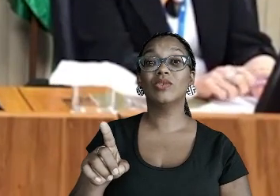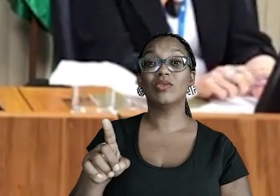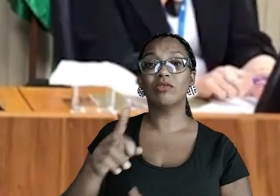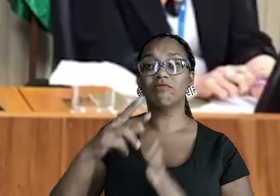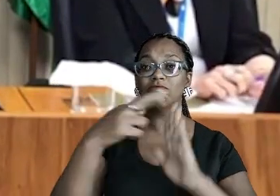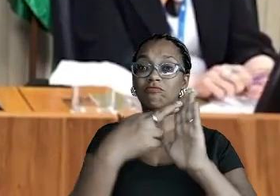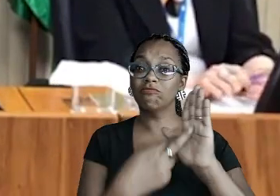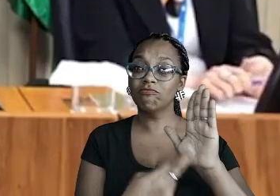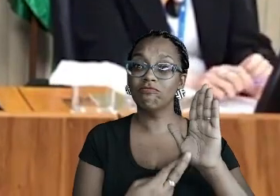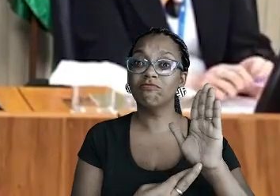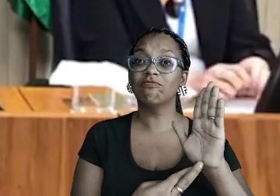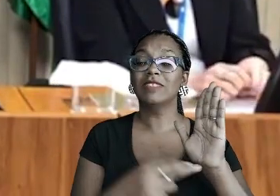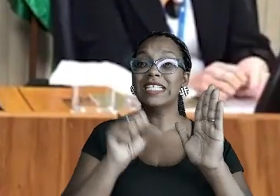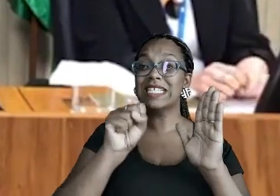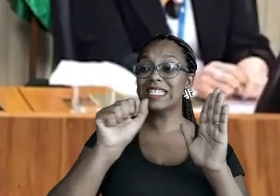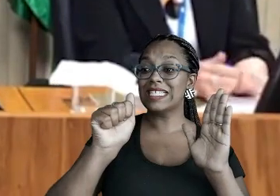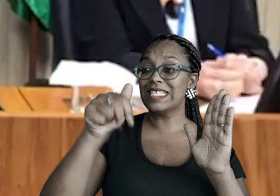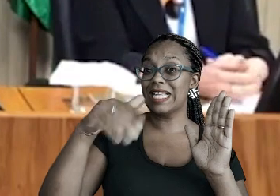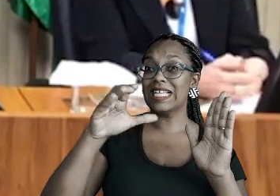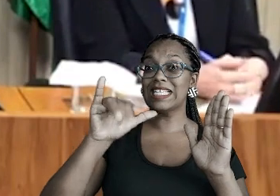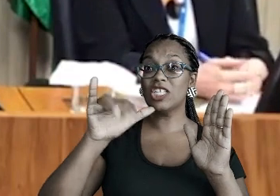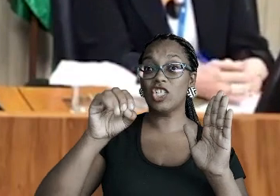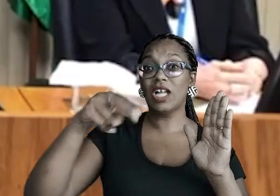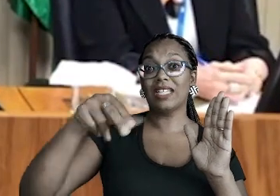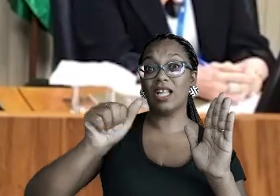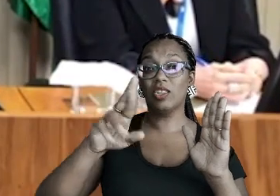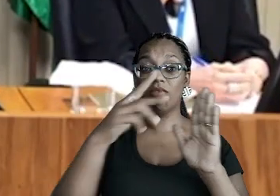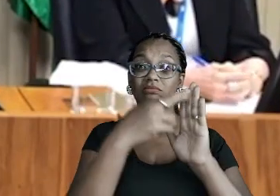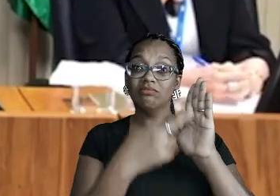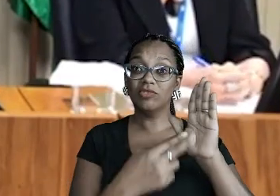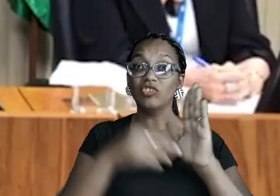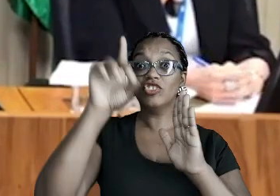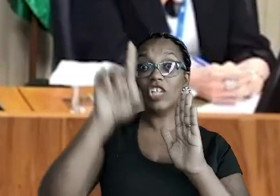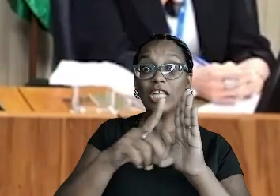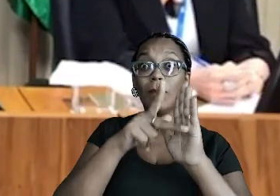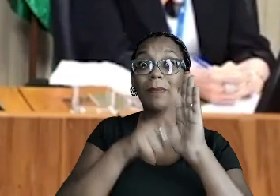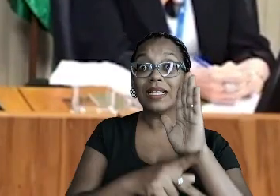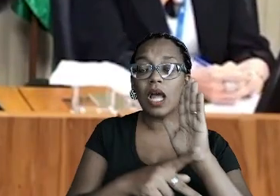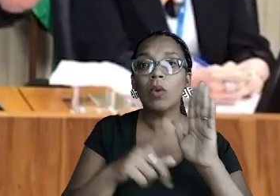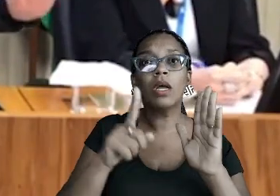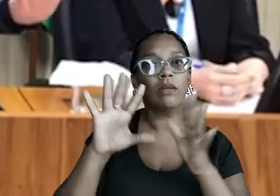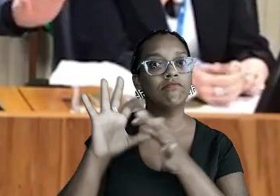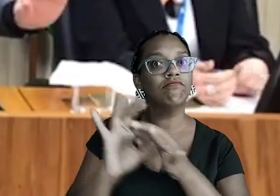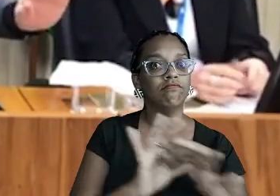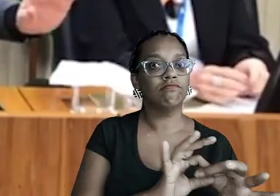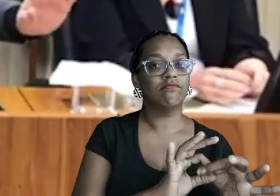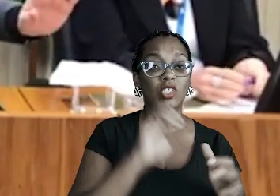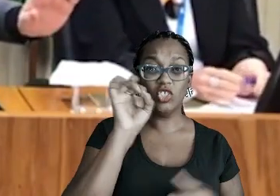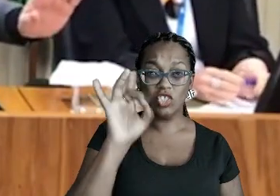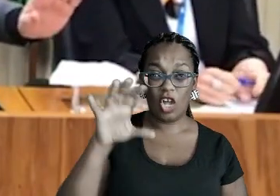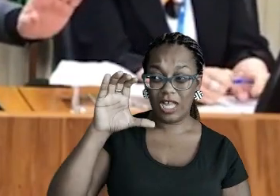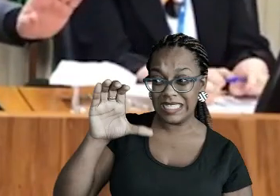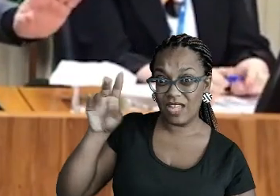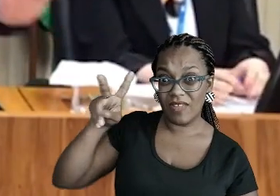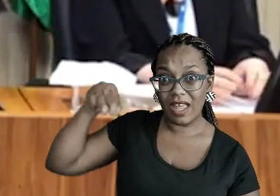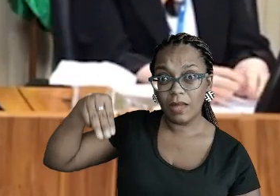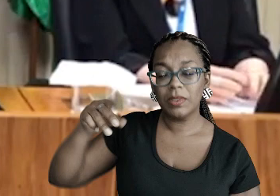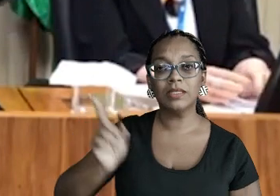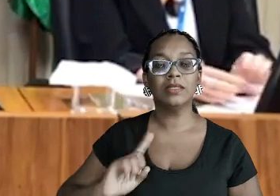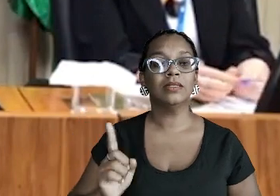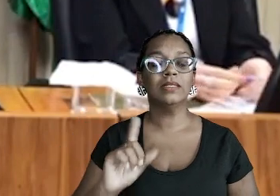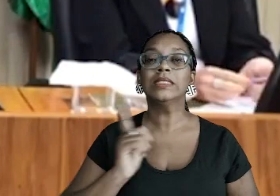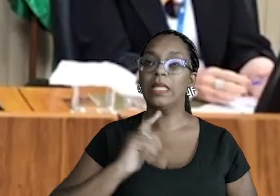sancionador Administrativo sancionador sua relação original Esse é um tema de grande importância que não é só no âmbito da cvm